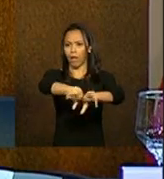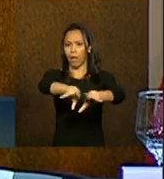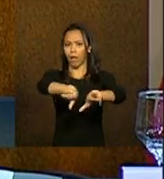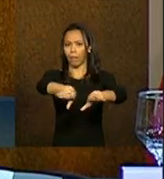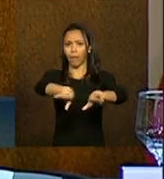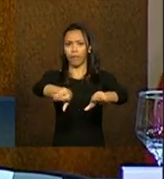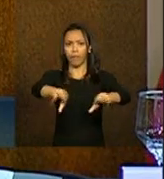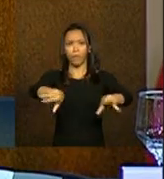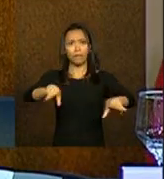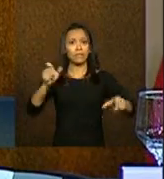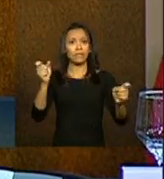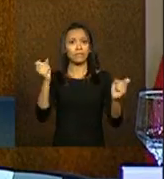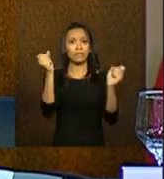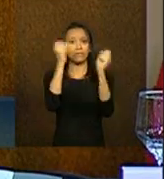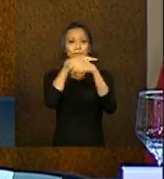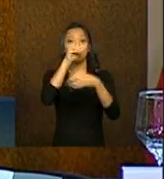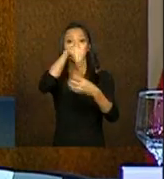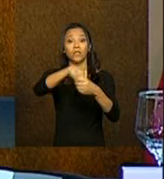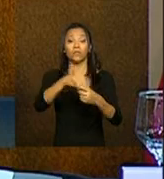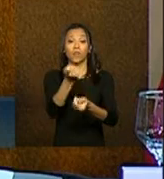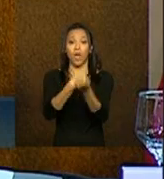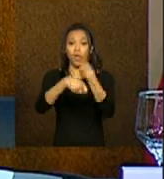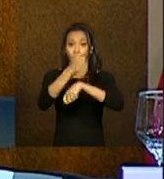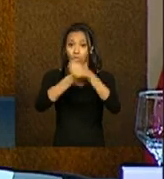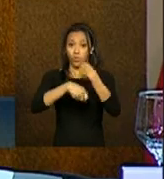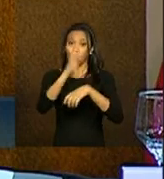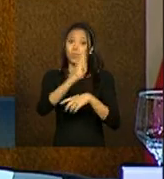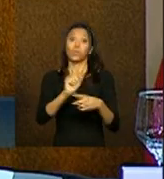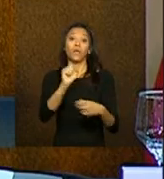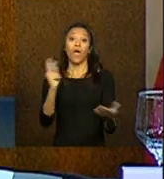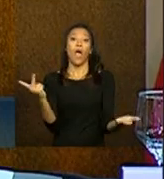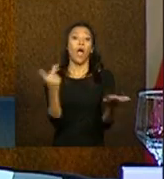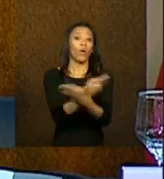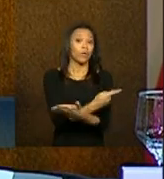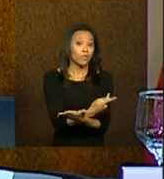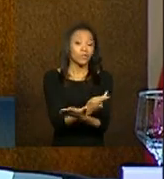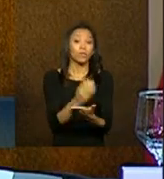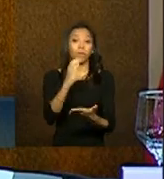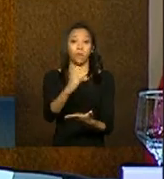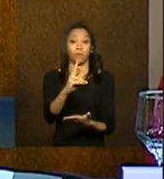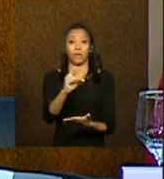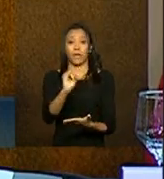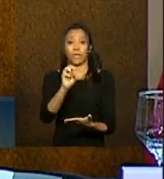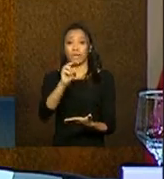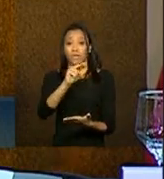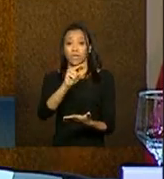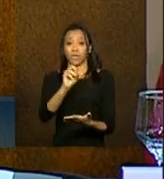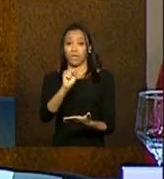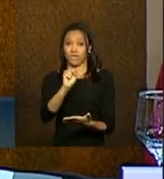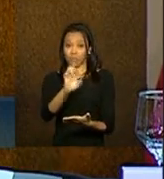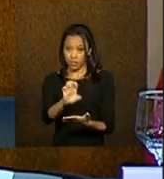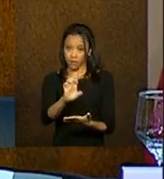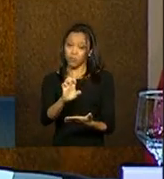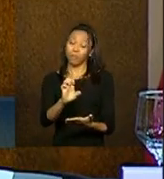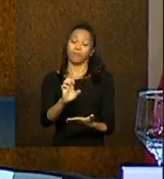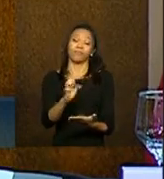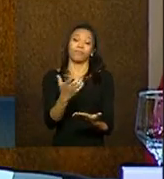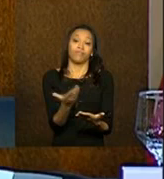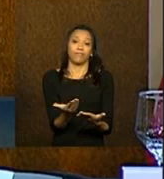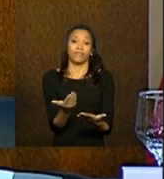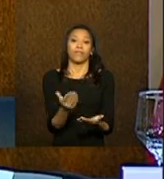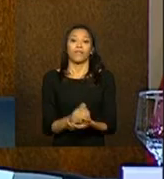economia brasileira, em especial após a crise internacional de 2009. Então, eh se,